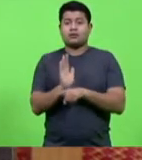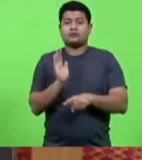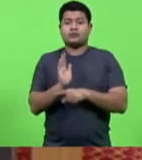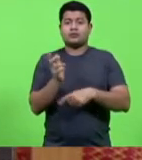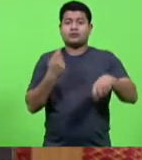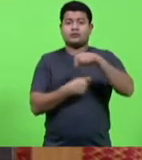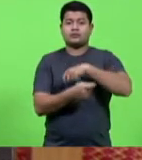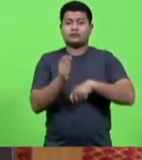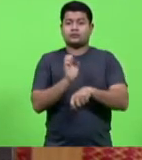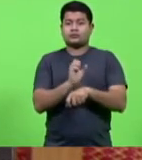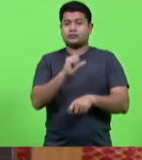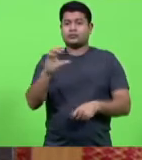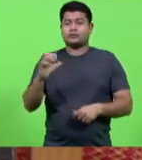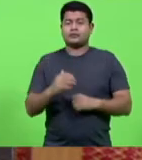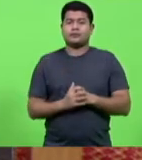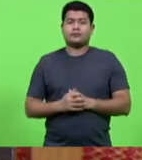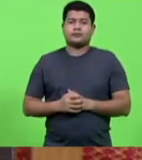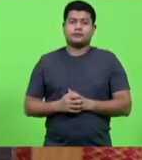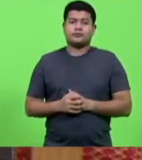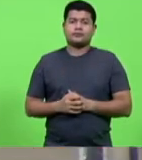Estado. Obrigado, senhor presidente.